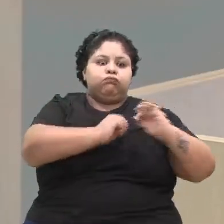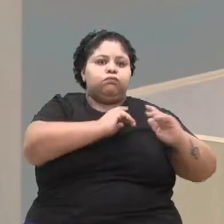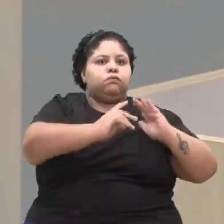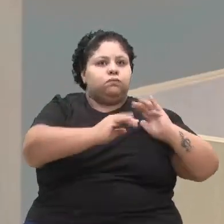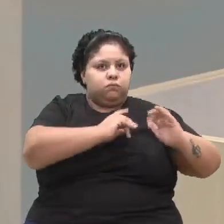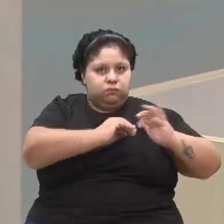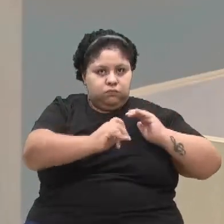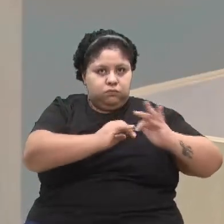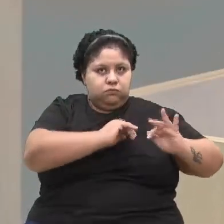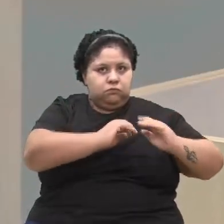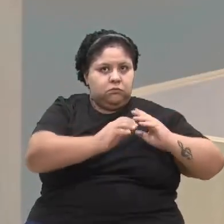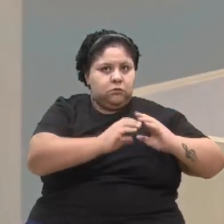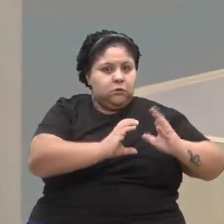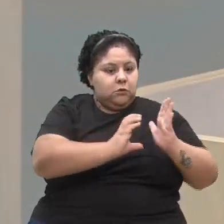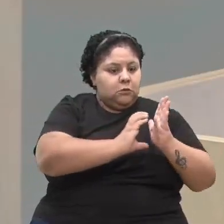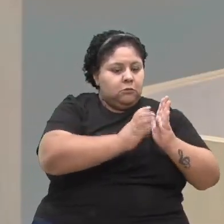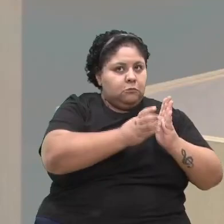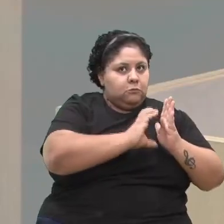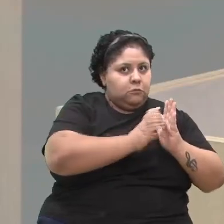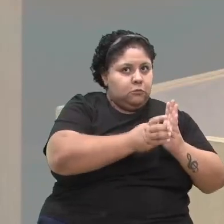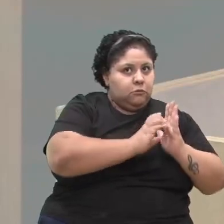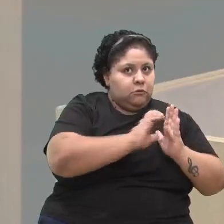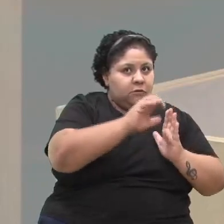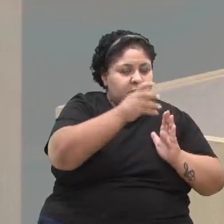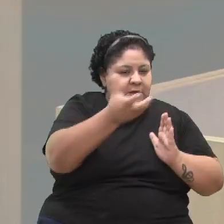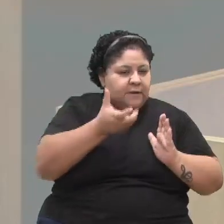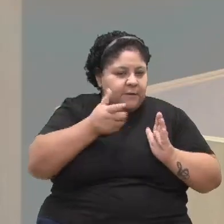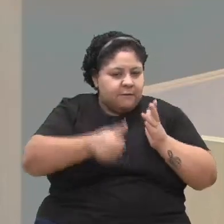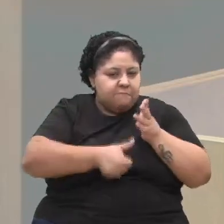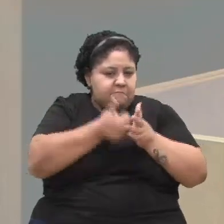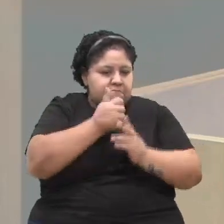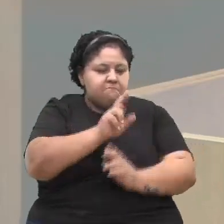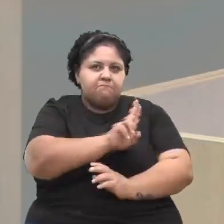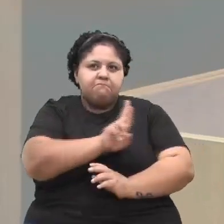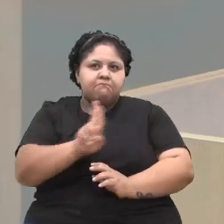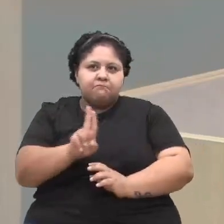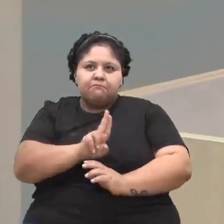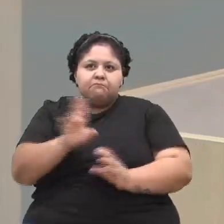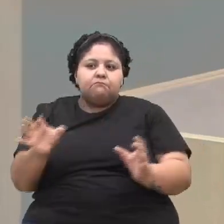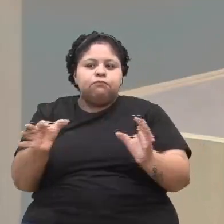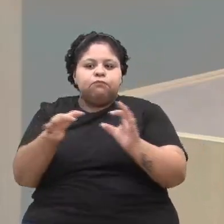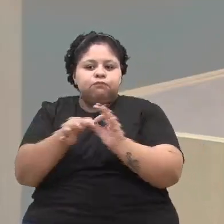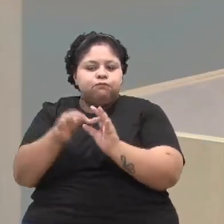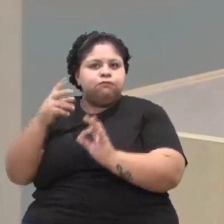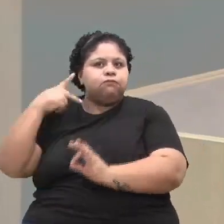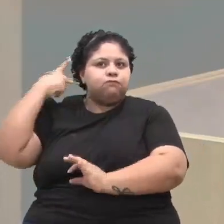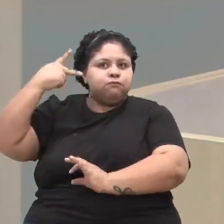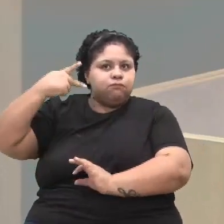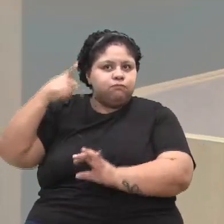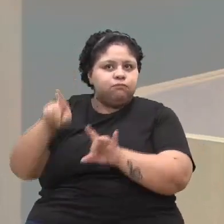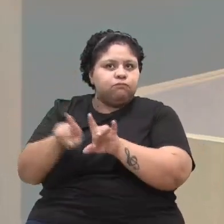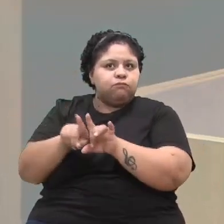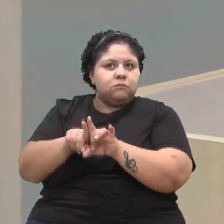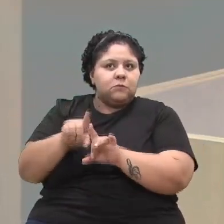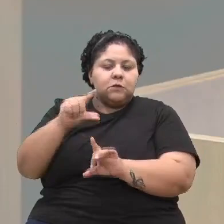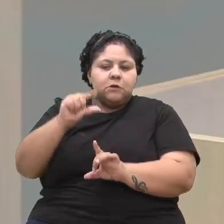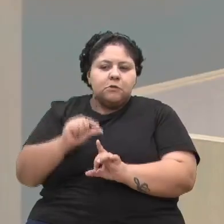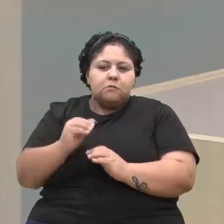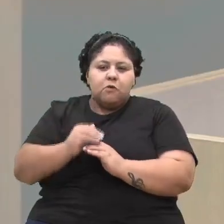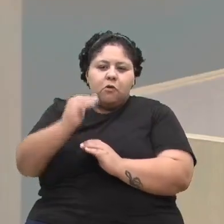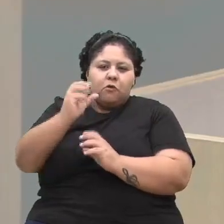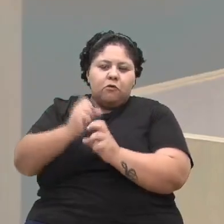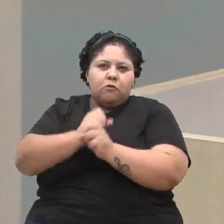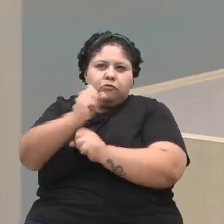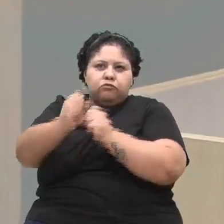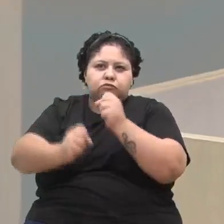movimentada. Os partidos políticos estão em busca por melhores nomes e alianças políticas. Pouco mais de 2 anos após